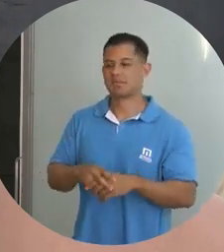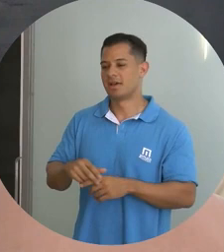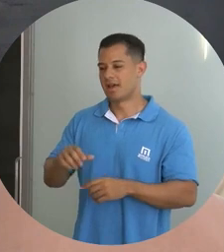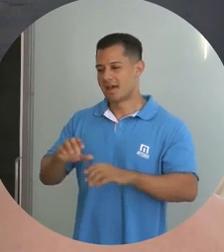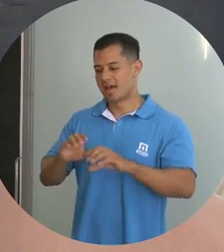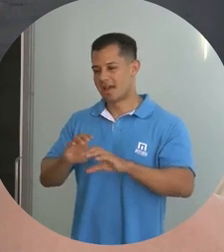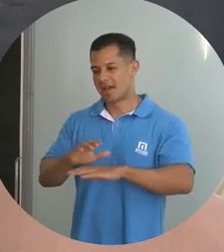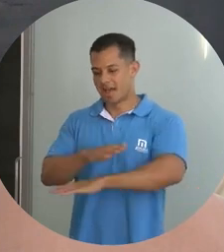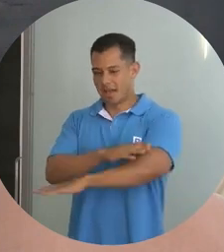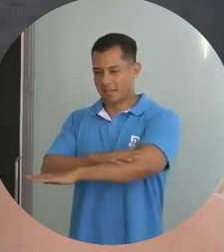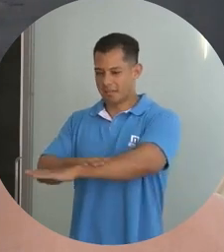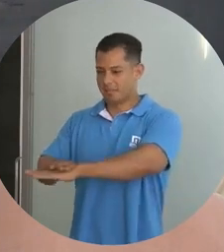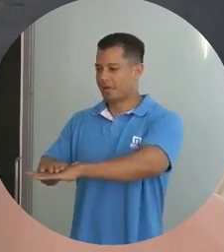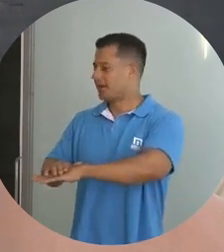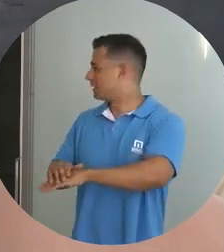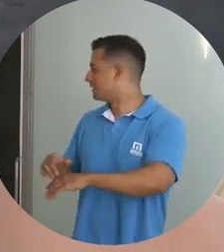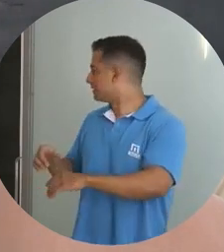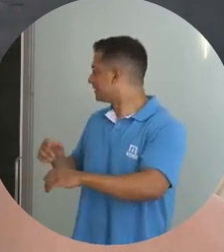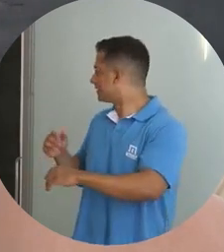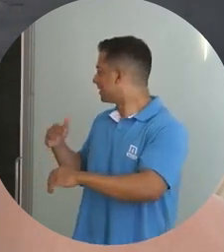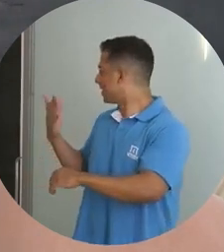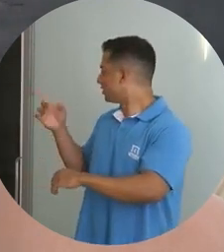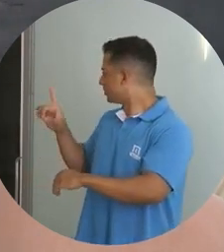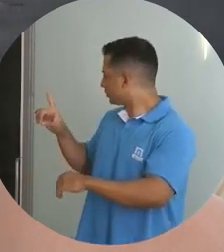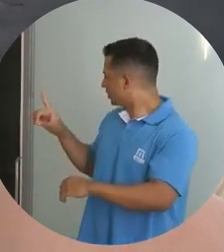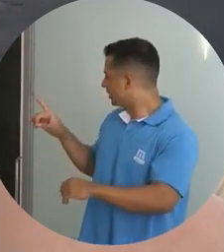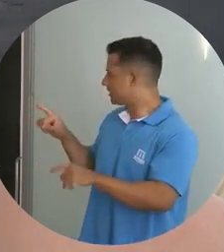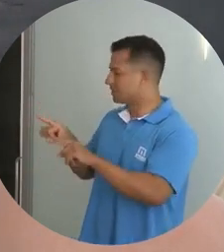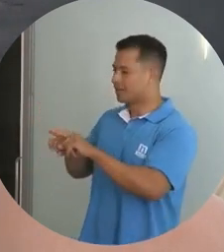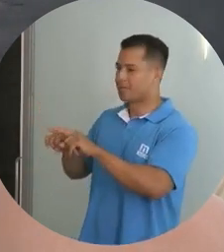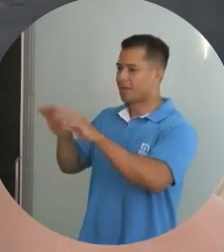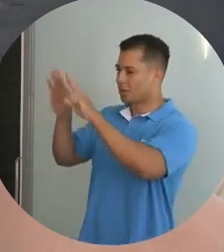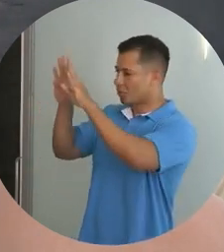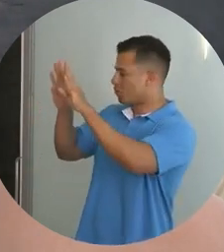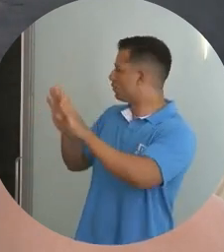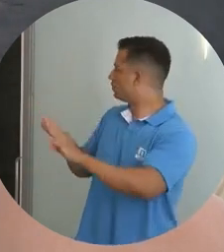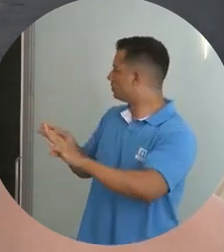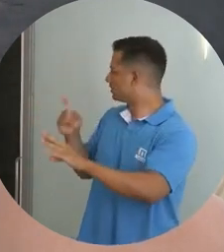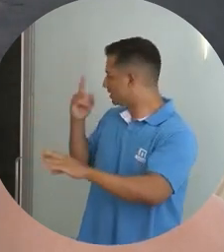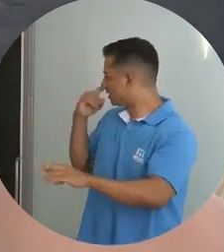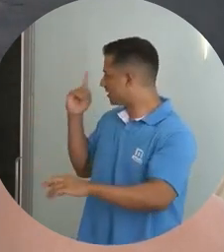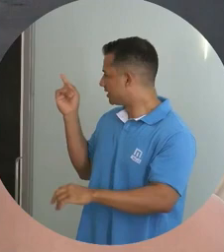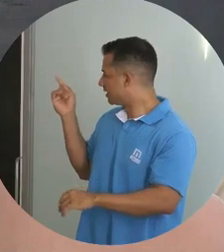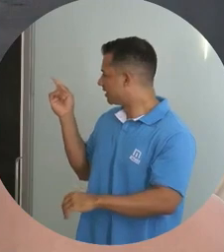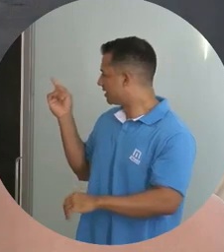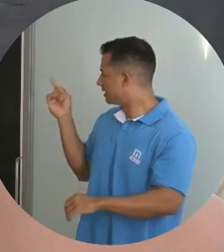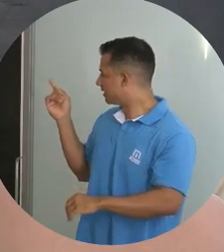pouco à direita, aqui, aquelas cortinas que a gente mostrou no início estão